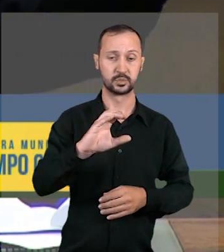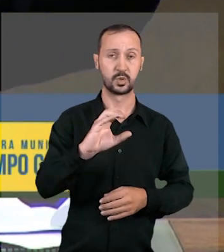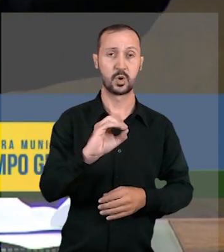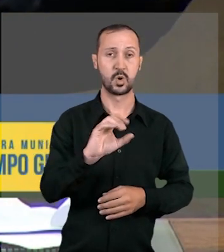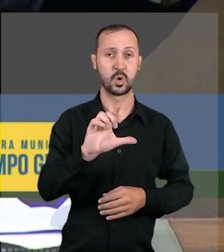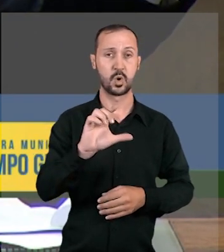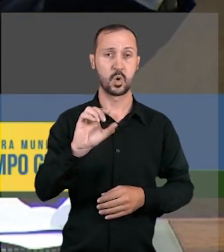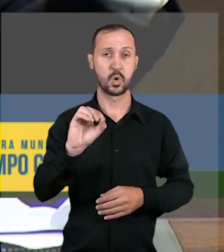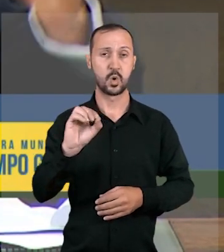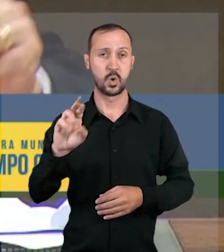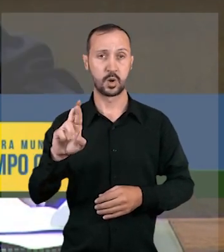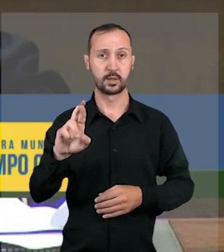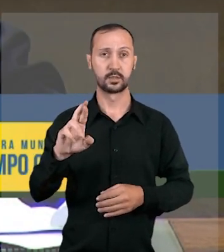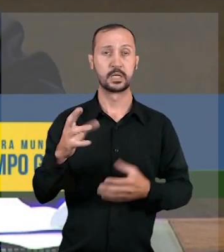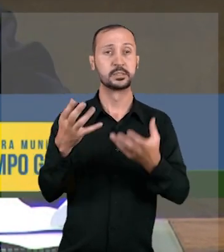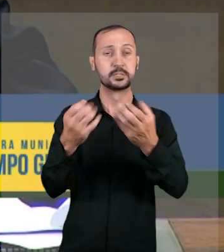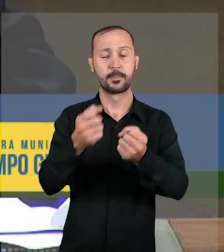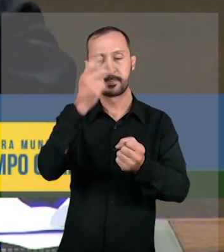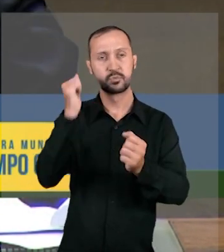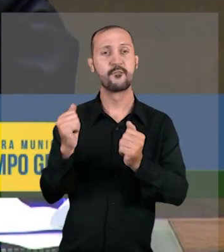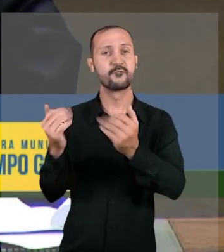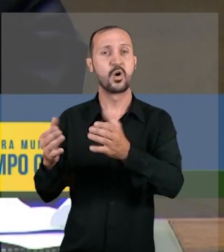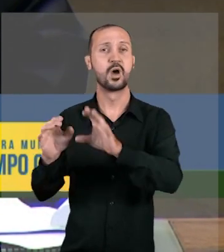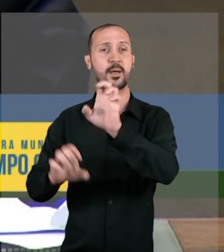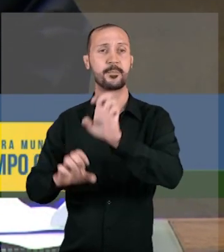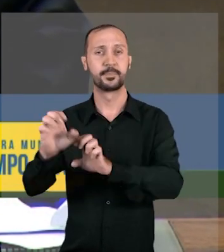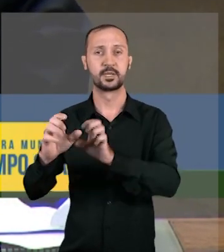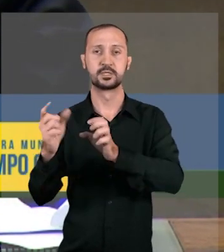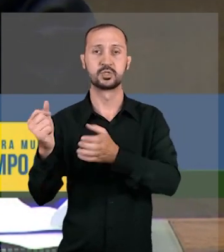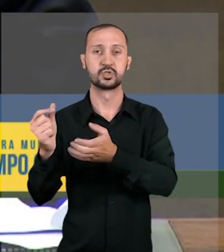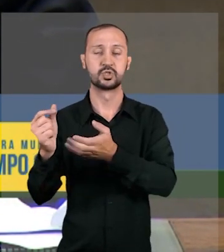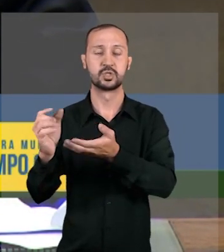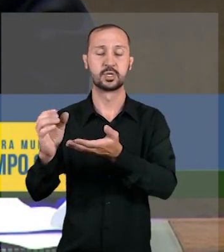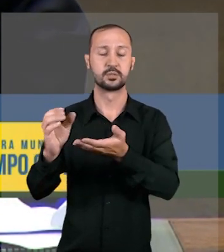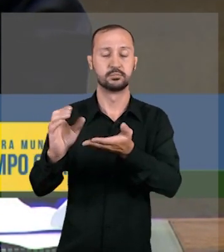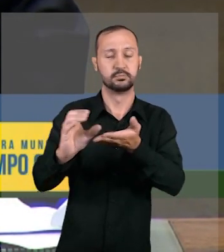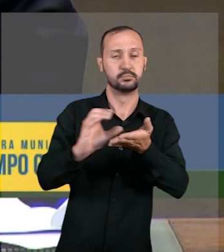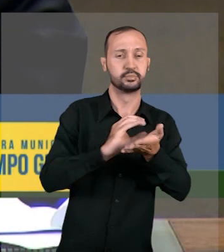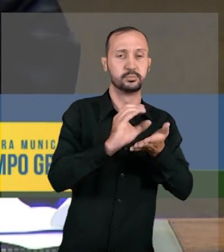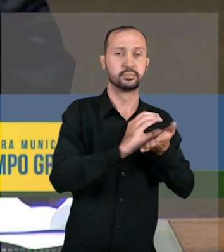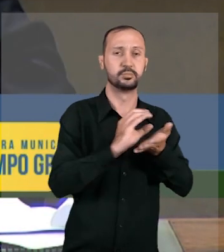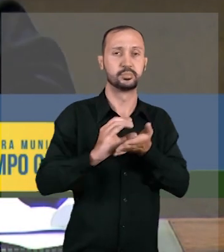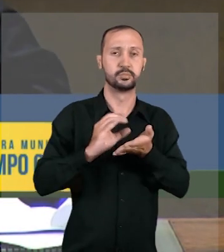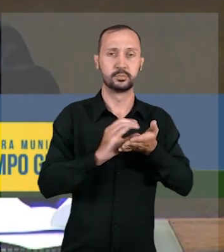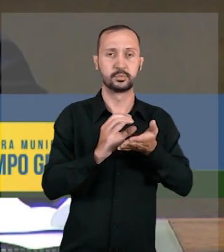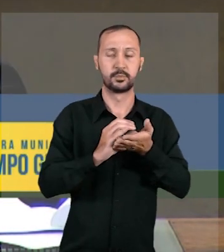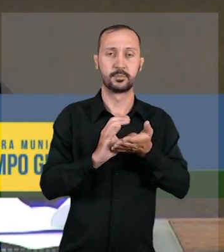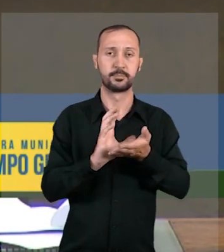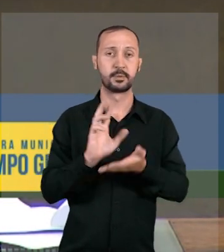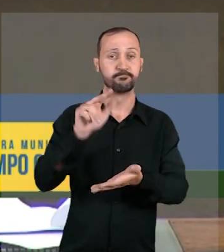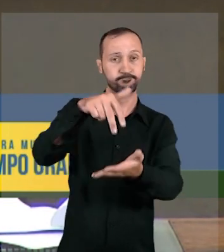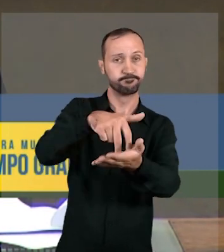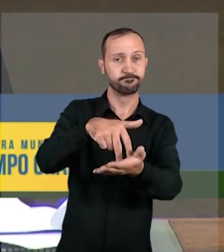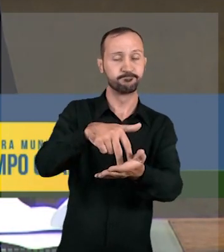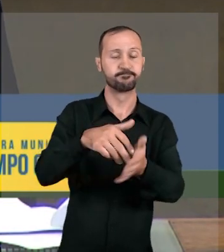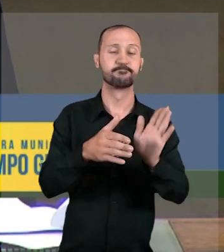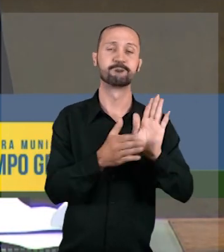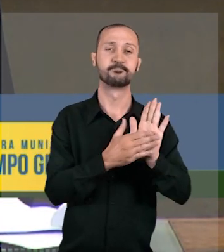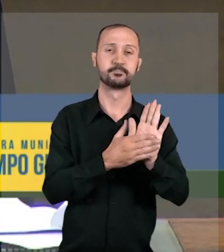Collor, passou-se a admitir a participação de pessoas jurídicas, de empresas, no financiamento